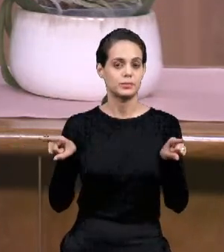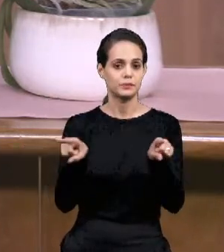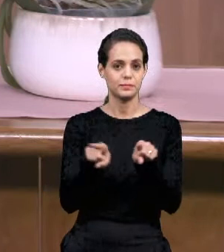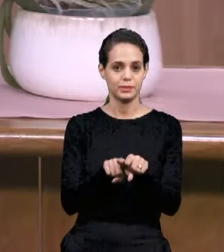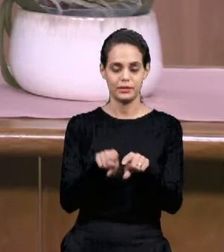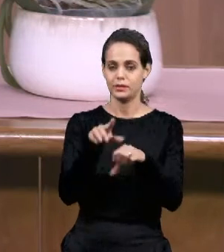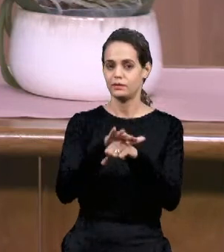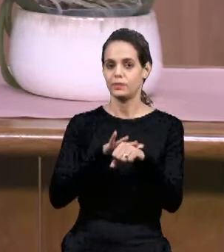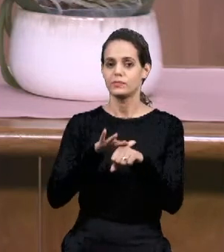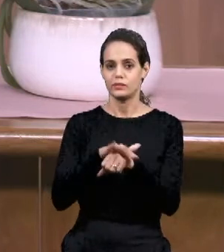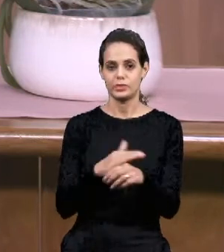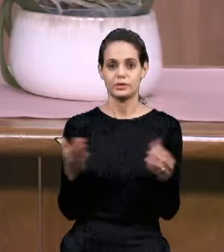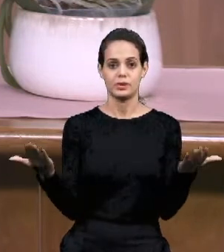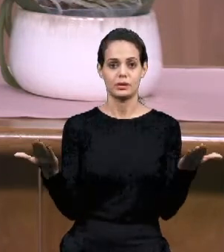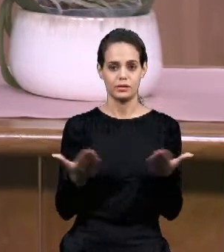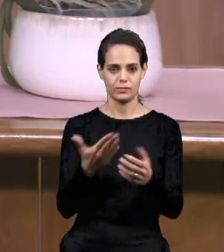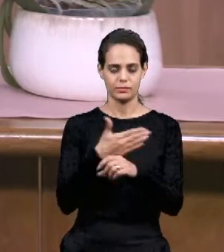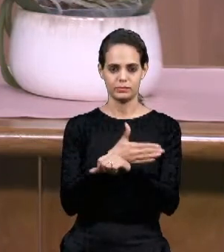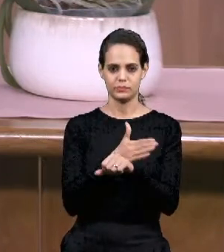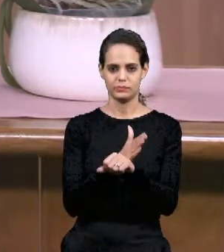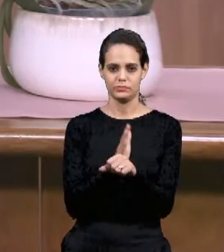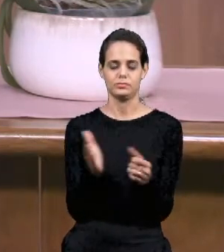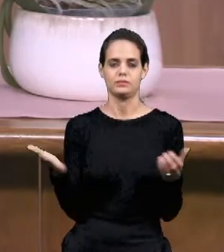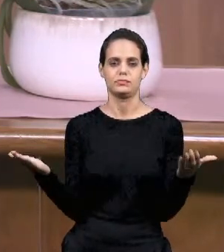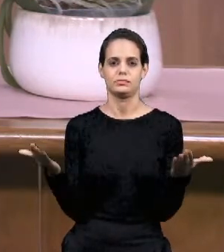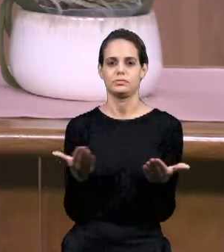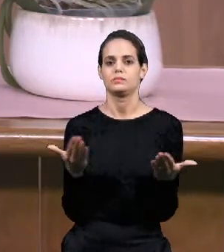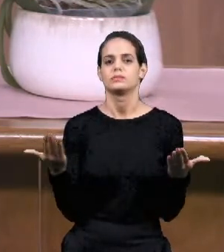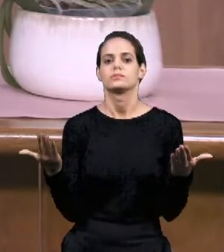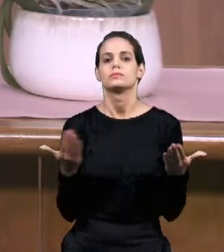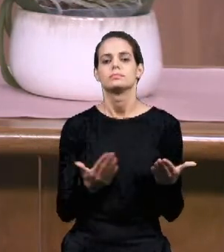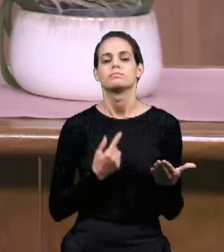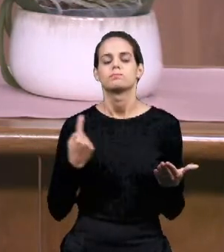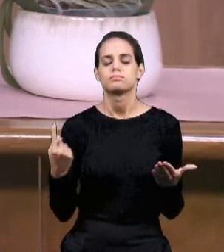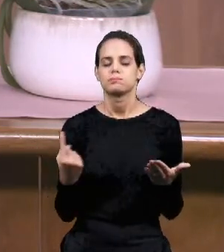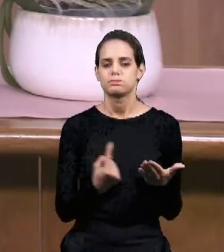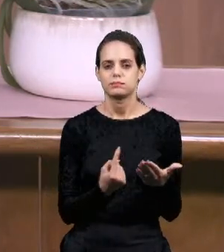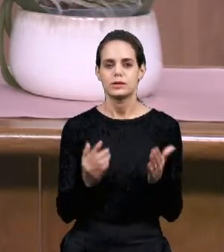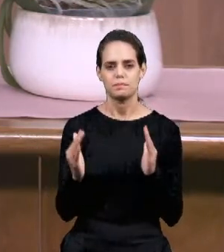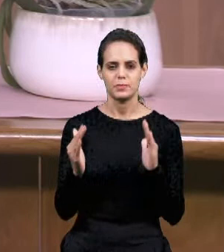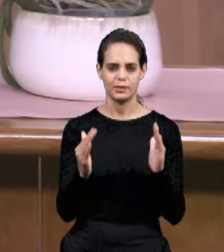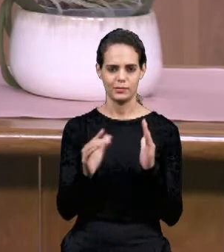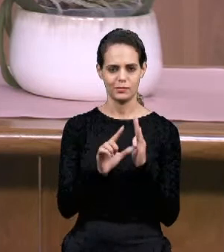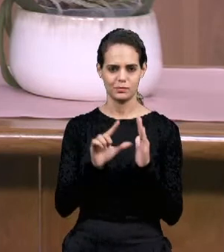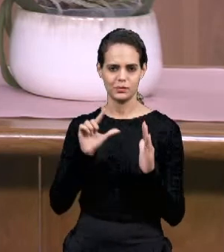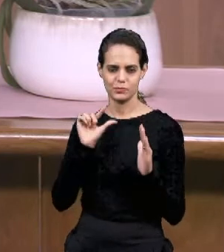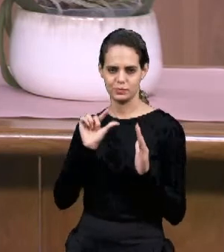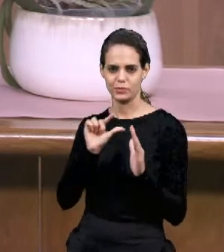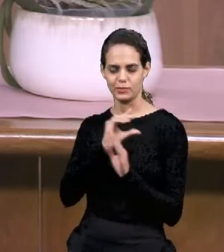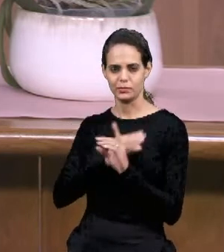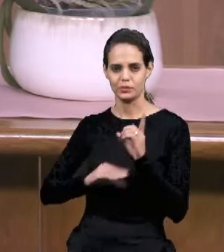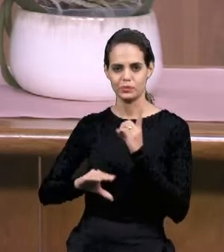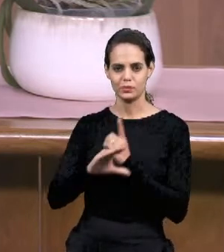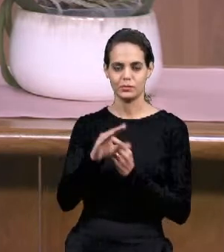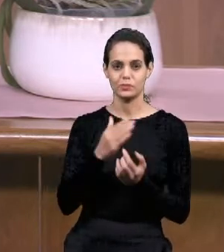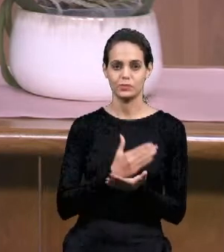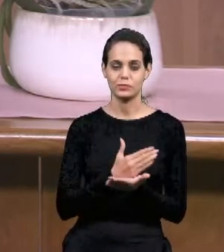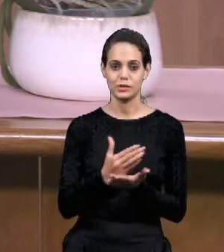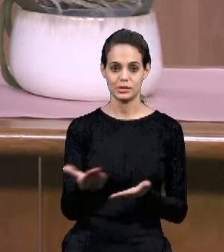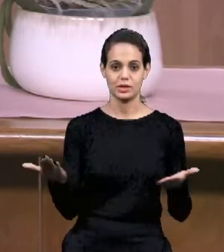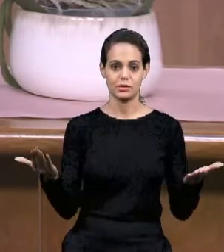conosco nesta noite, nesse momento agora que estamos nesse período antes do culto um pouquinho. São 19